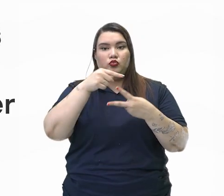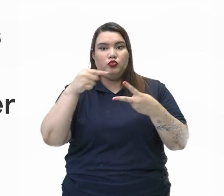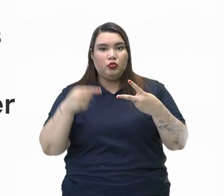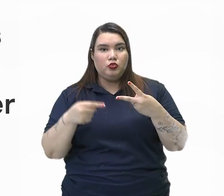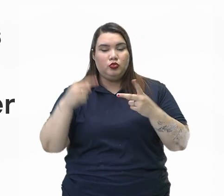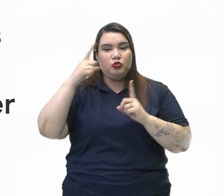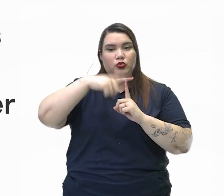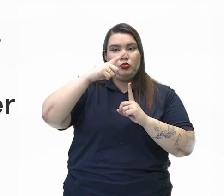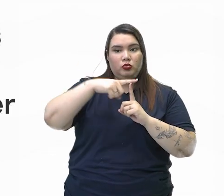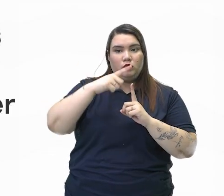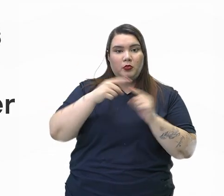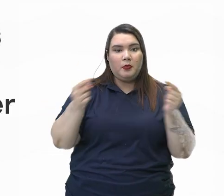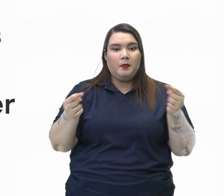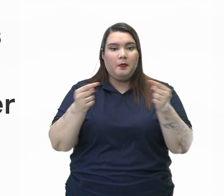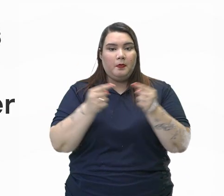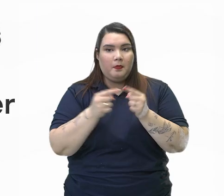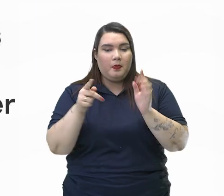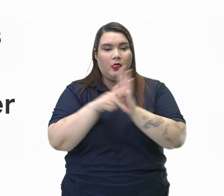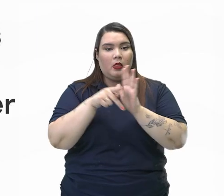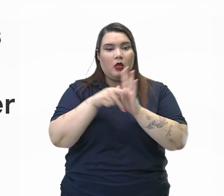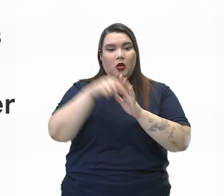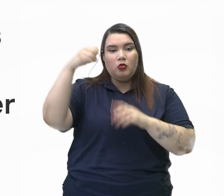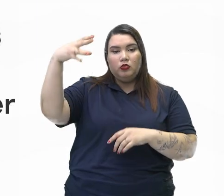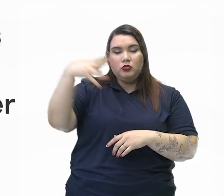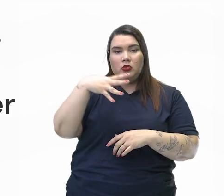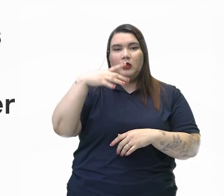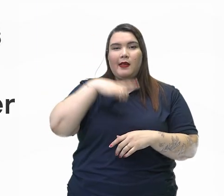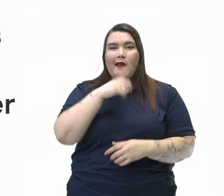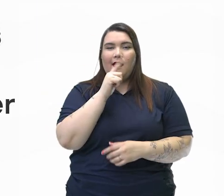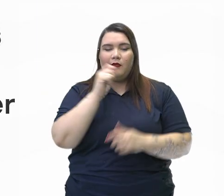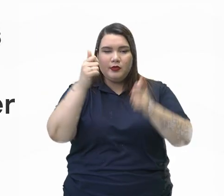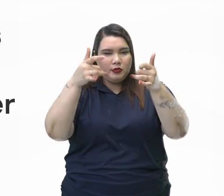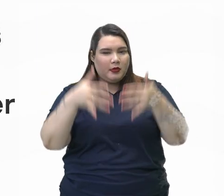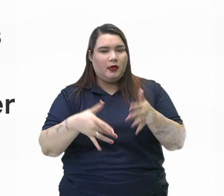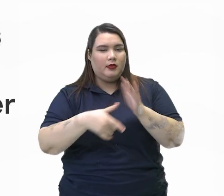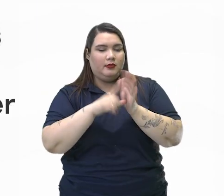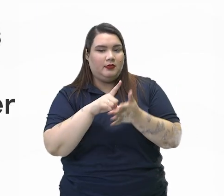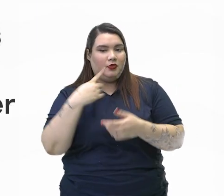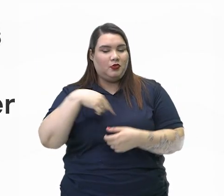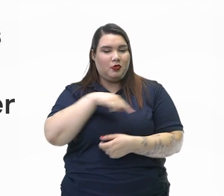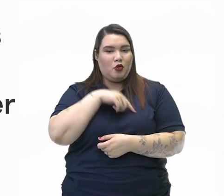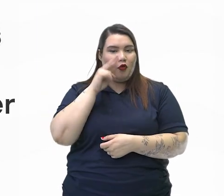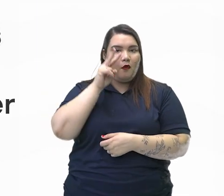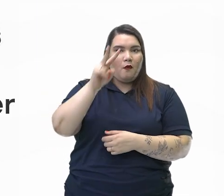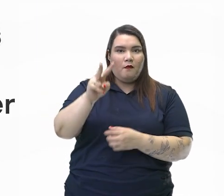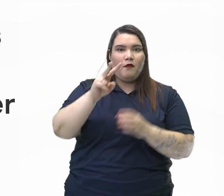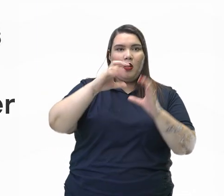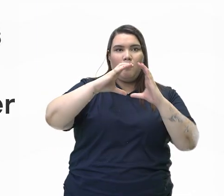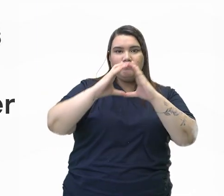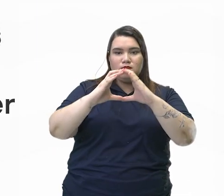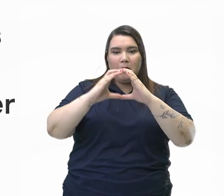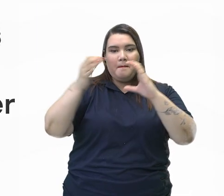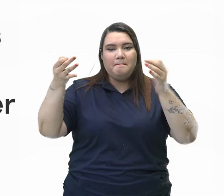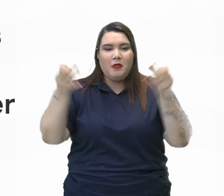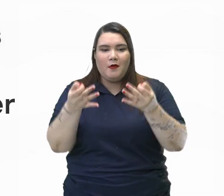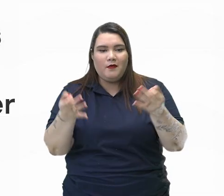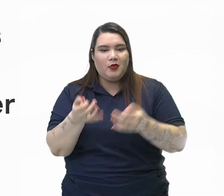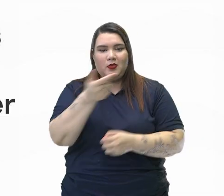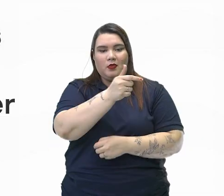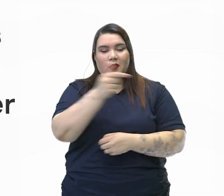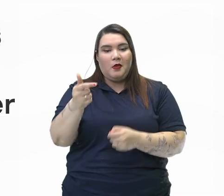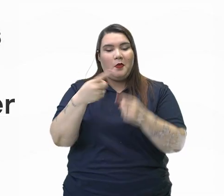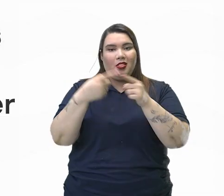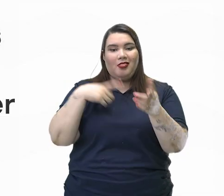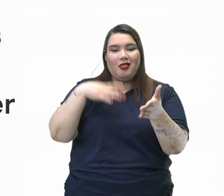reflexão e refração que a luz faz nas gotículas da água. Não vemos um círculo perfeito